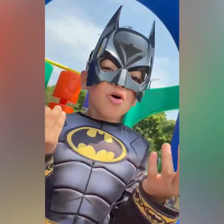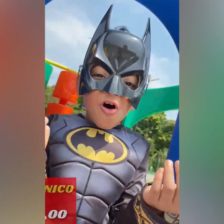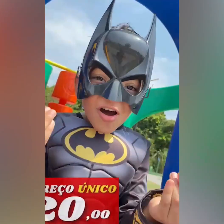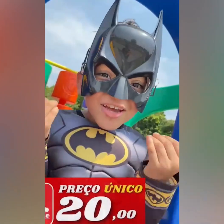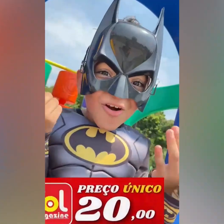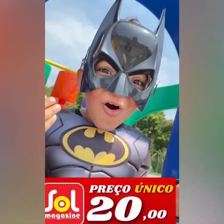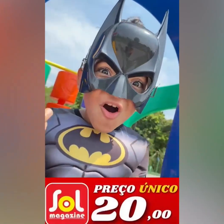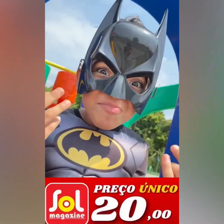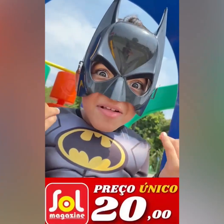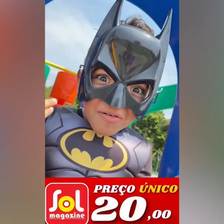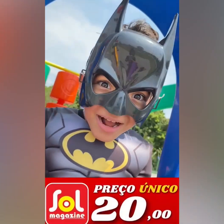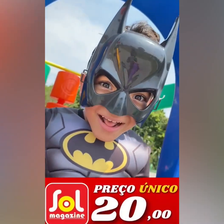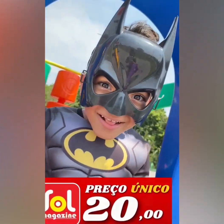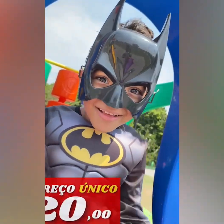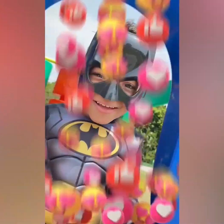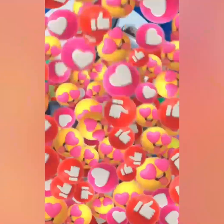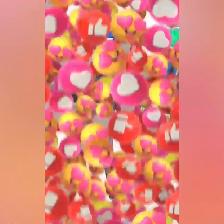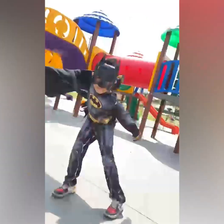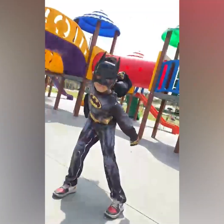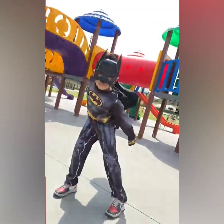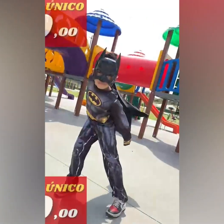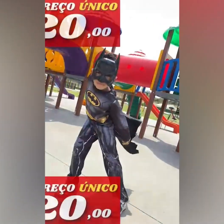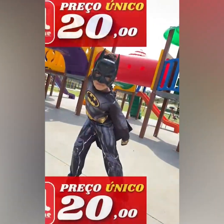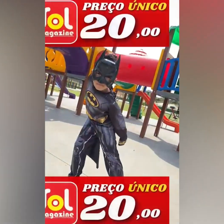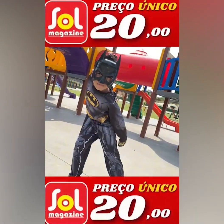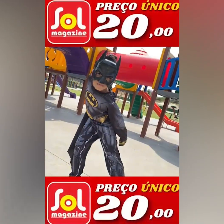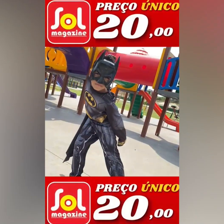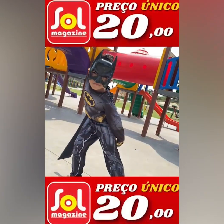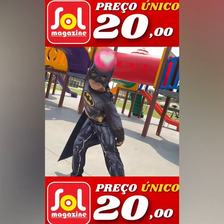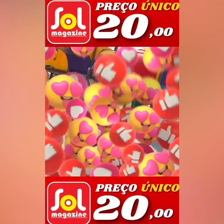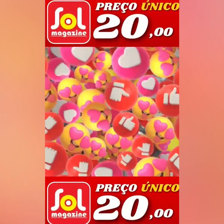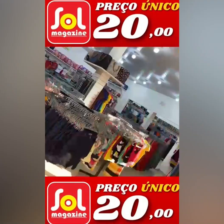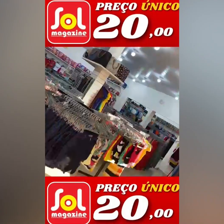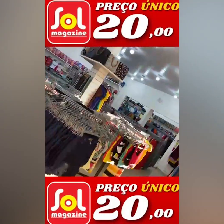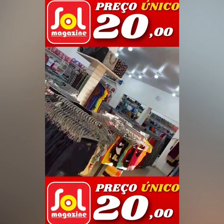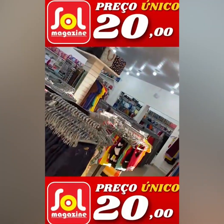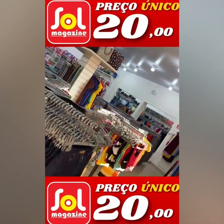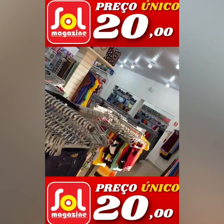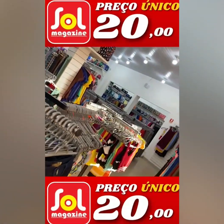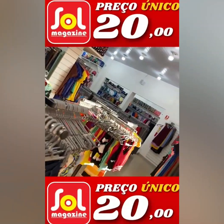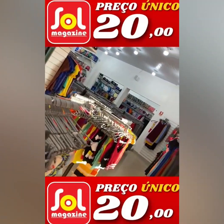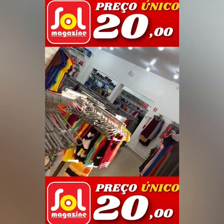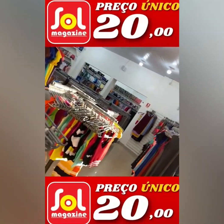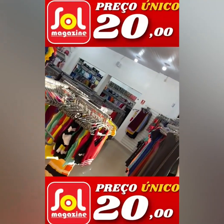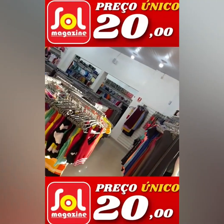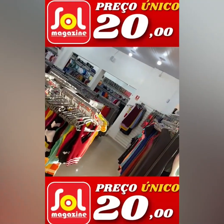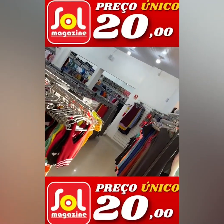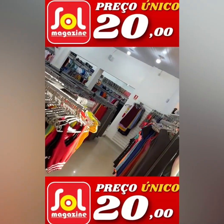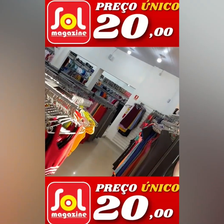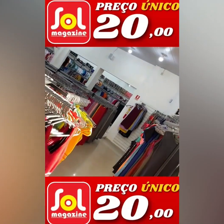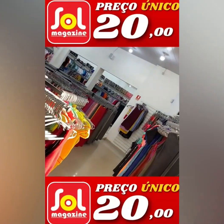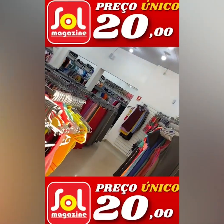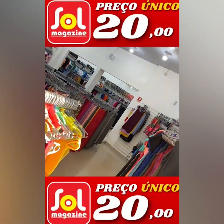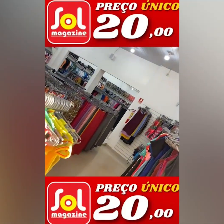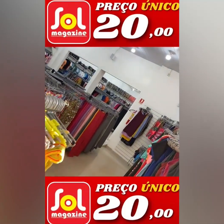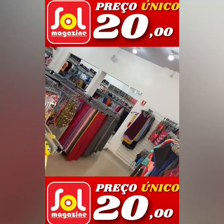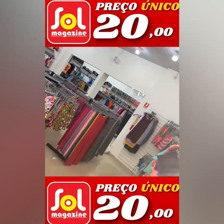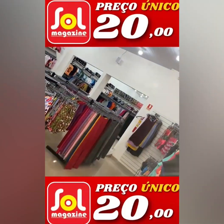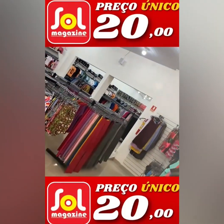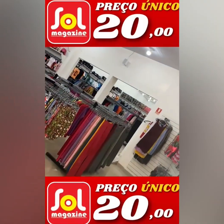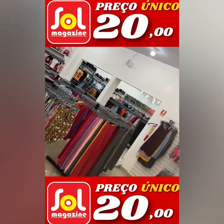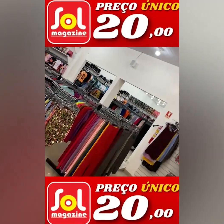Então corre, corre para a Sol Magazine! A Sol Magazine você encontra roupas femininas, masculinas,